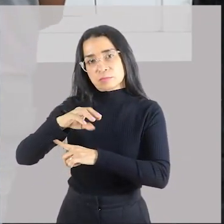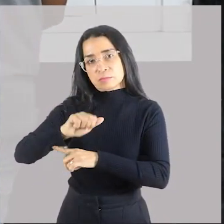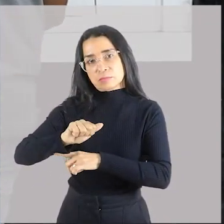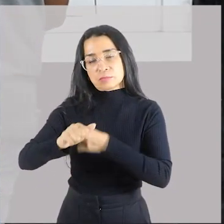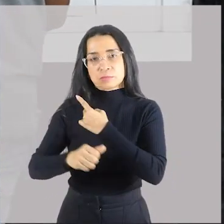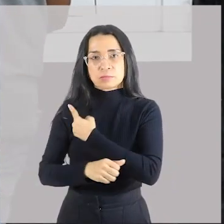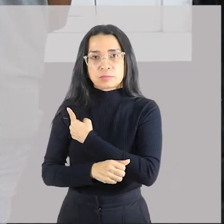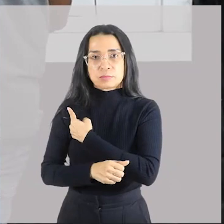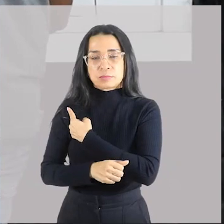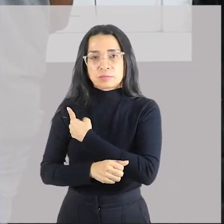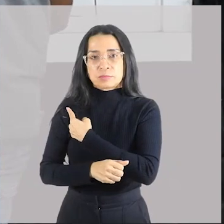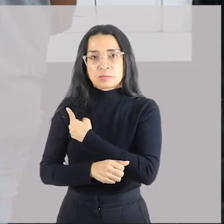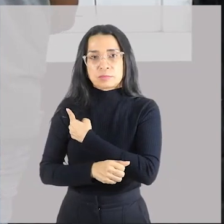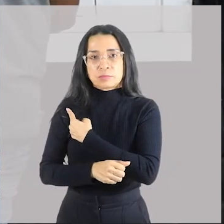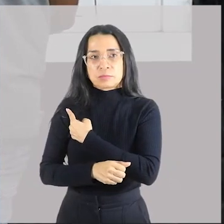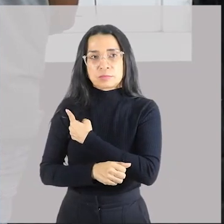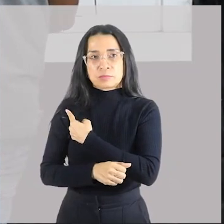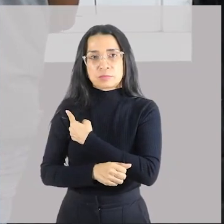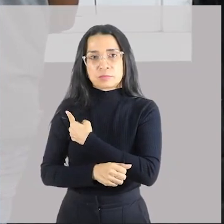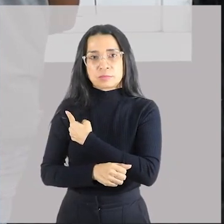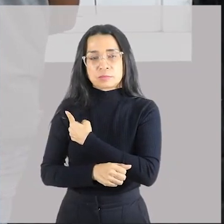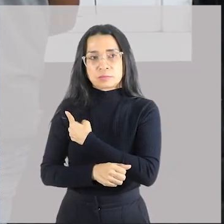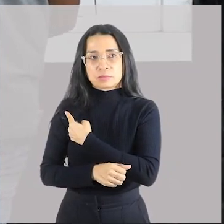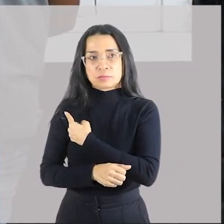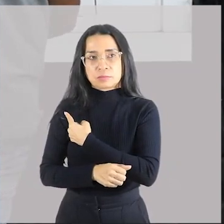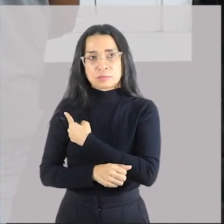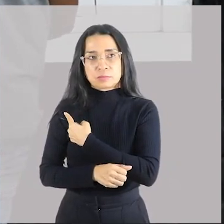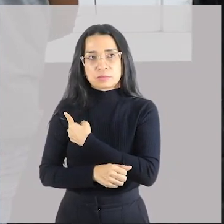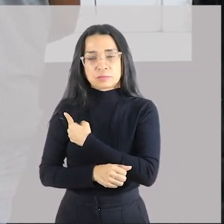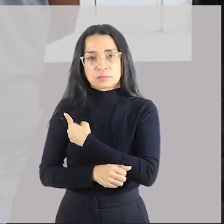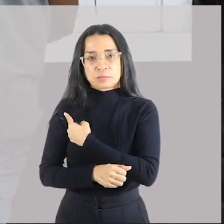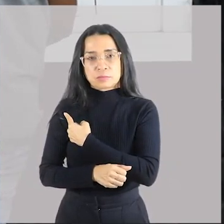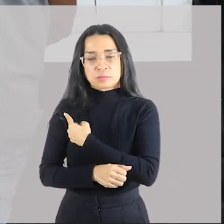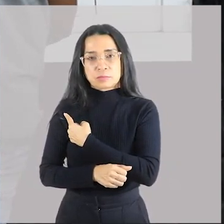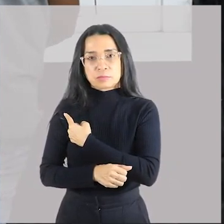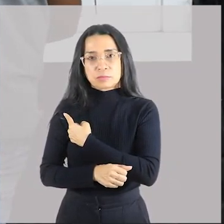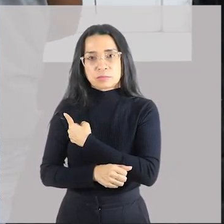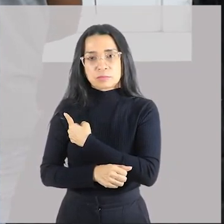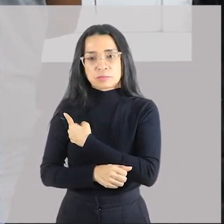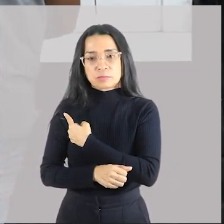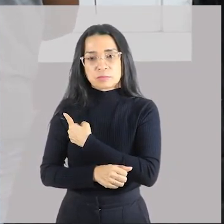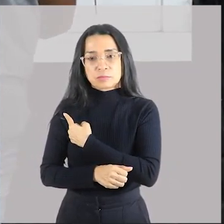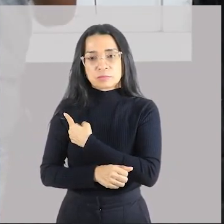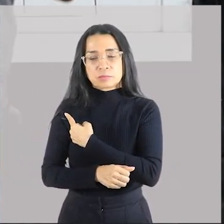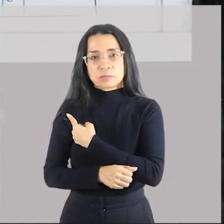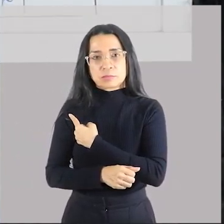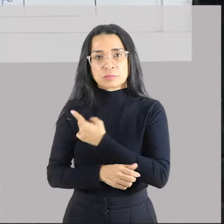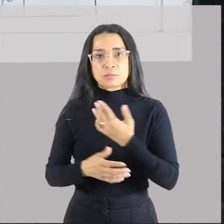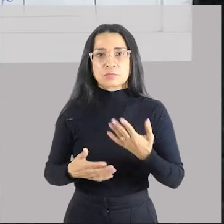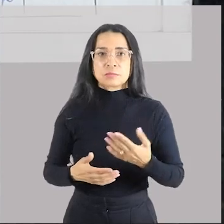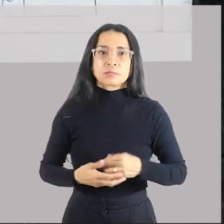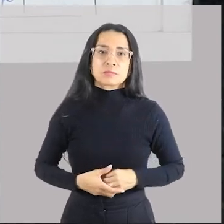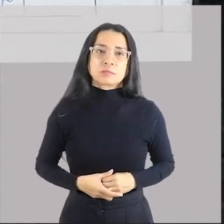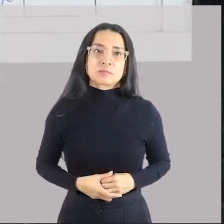Apótema igual a raiz de 2 sobre 2 vezes R.